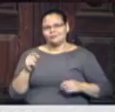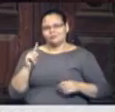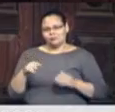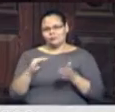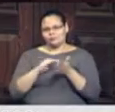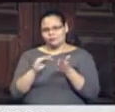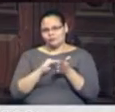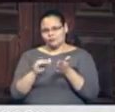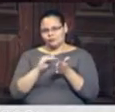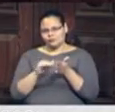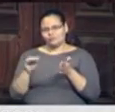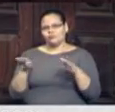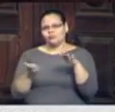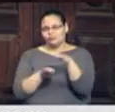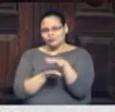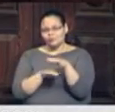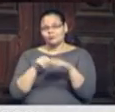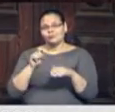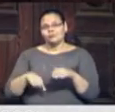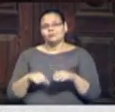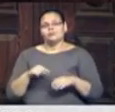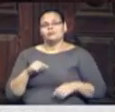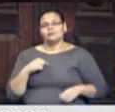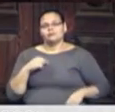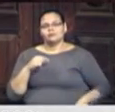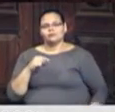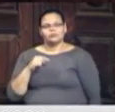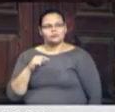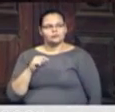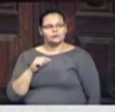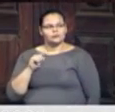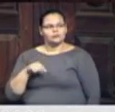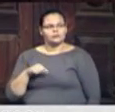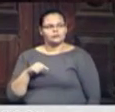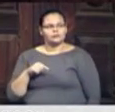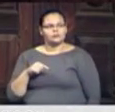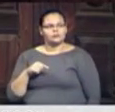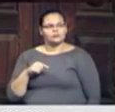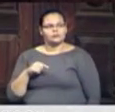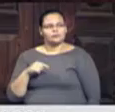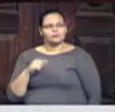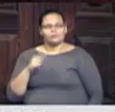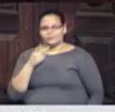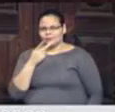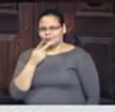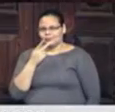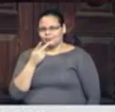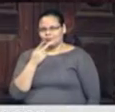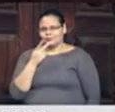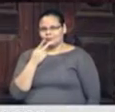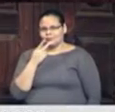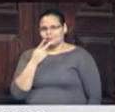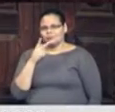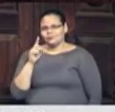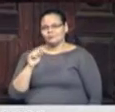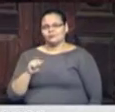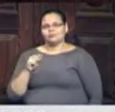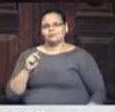subsecretária responsável pelo planejamento, onde o que foi dito por essas